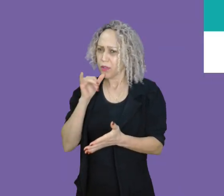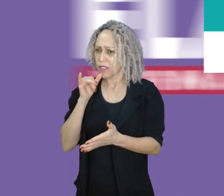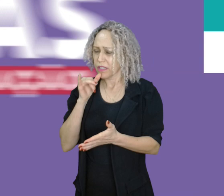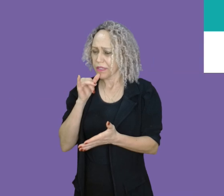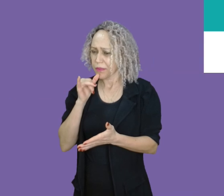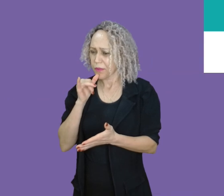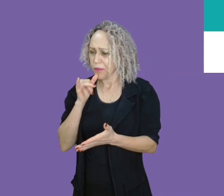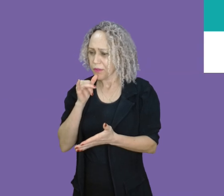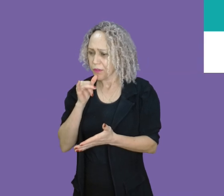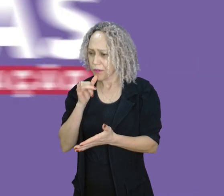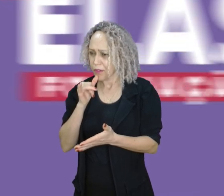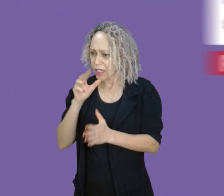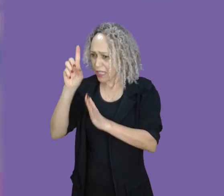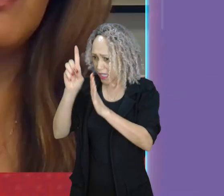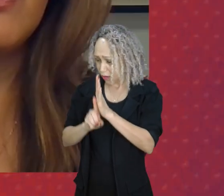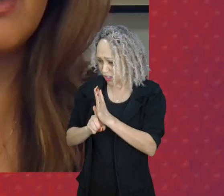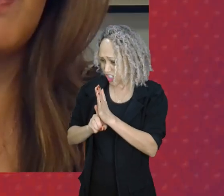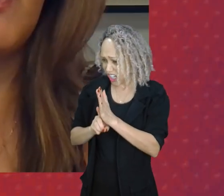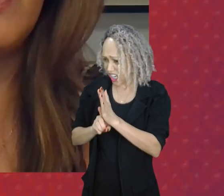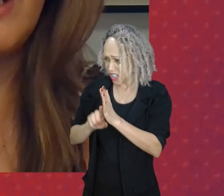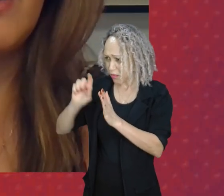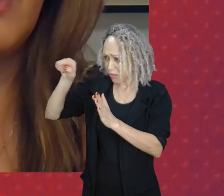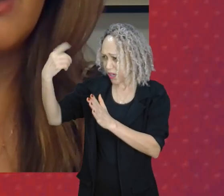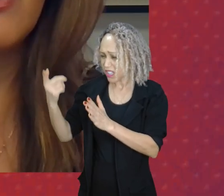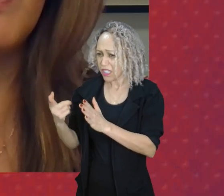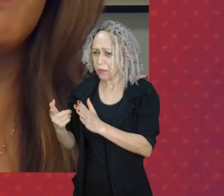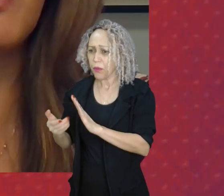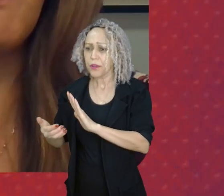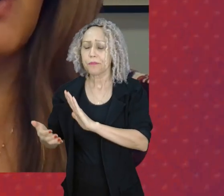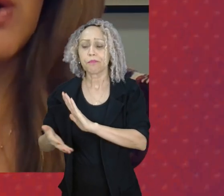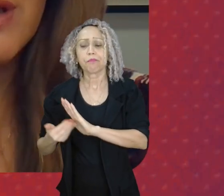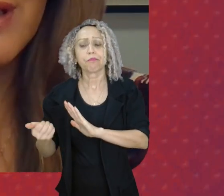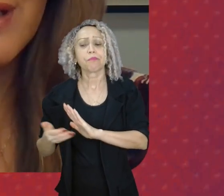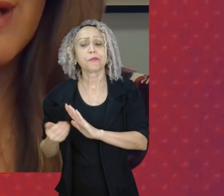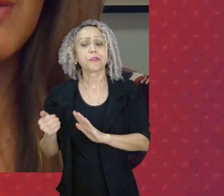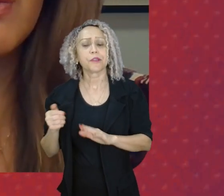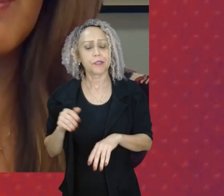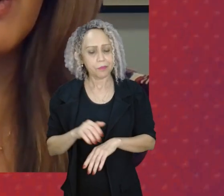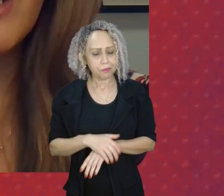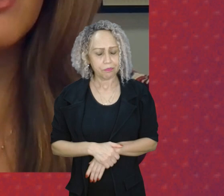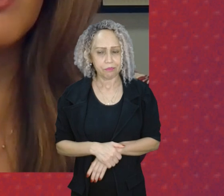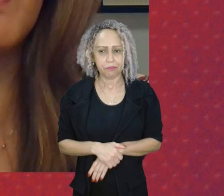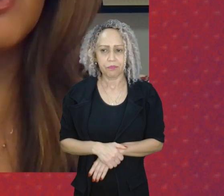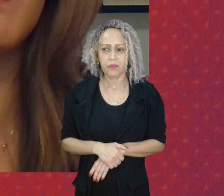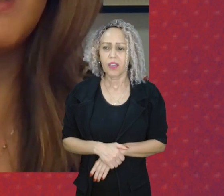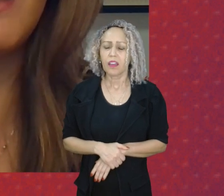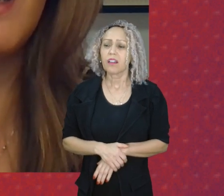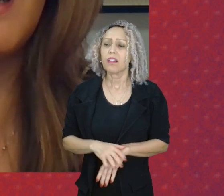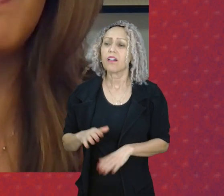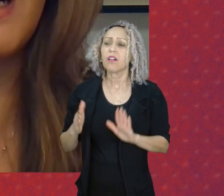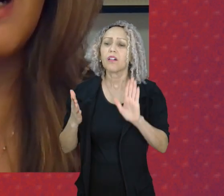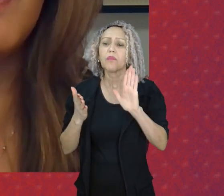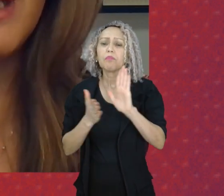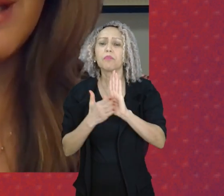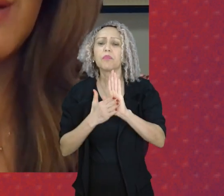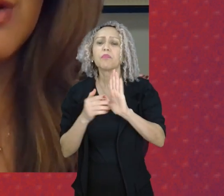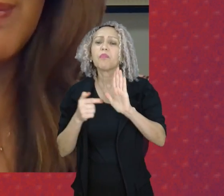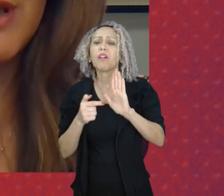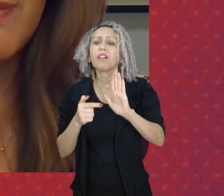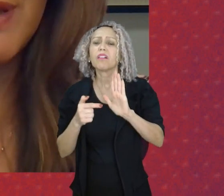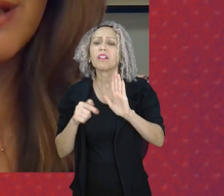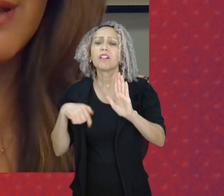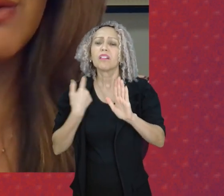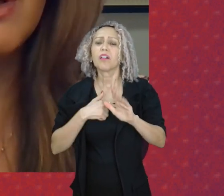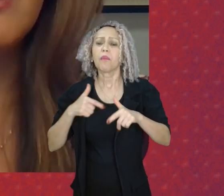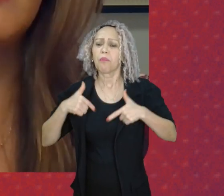outra. Mas vamos nos aprofundar agora sobre propostas, né? Sobre o que a gente pode batalhar para aumentar a